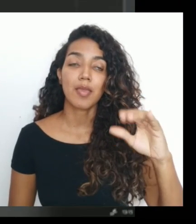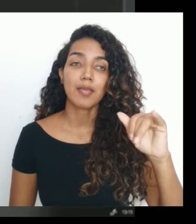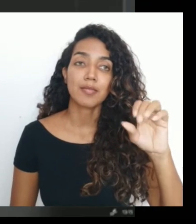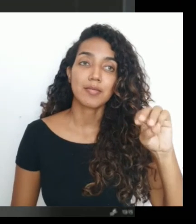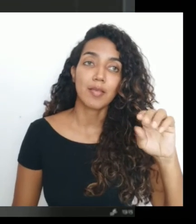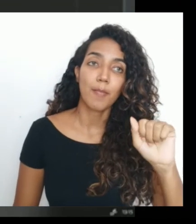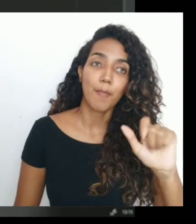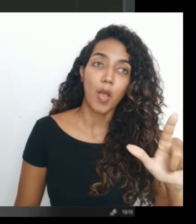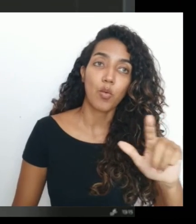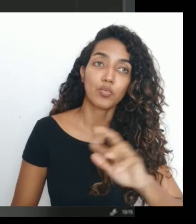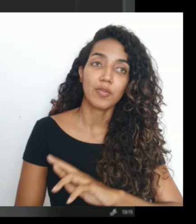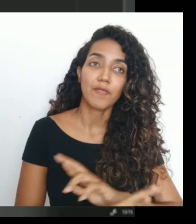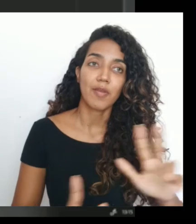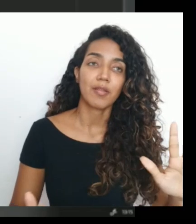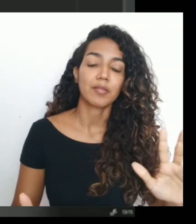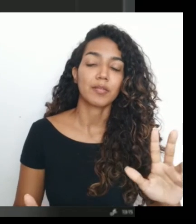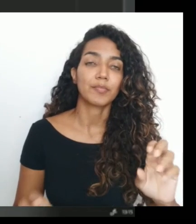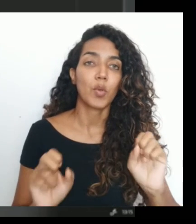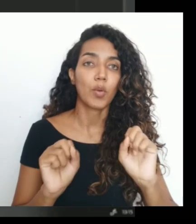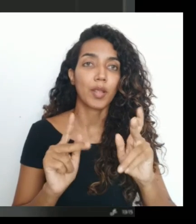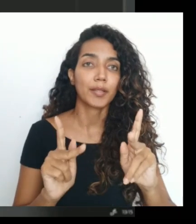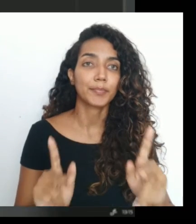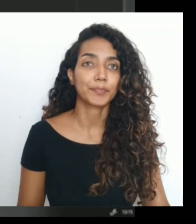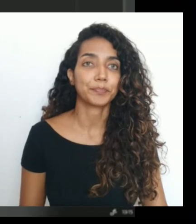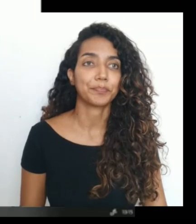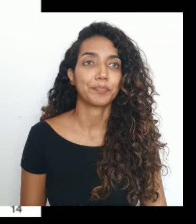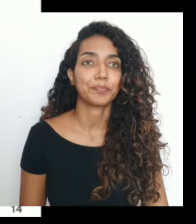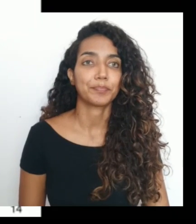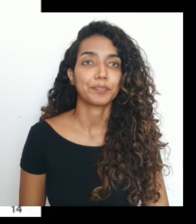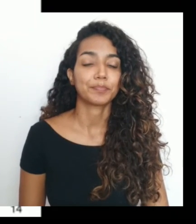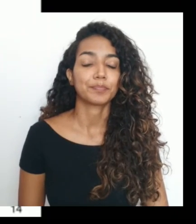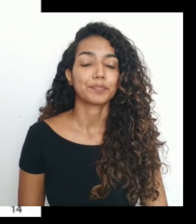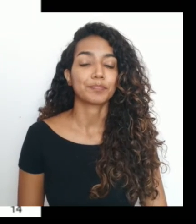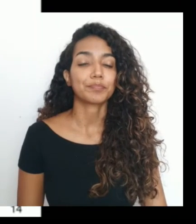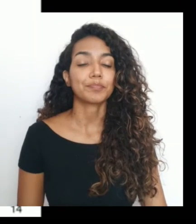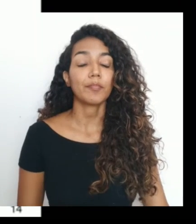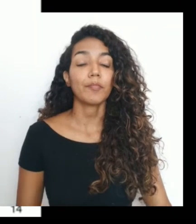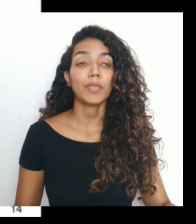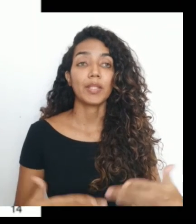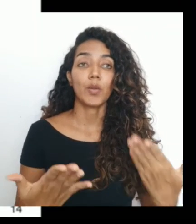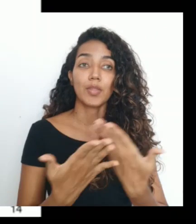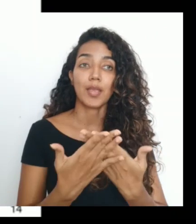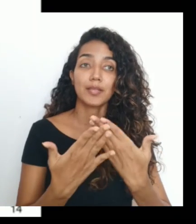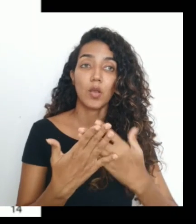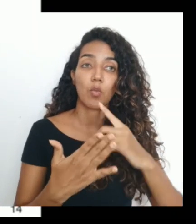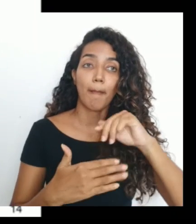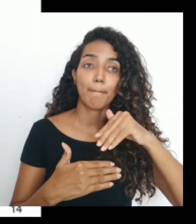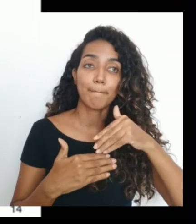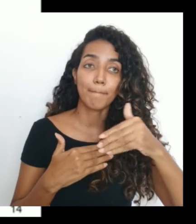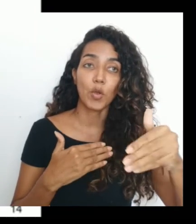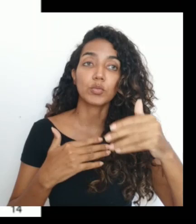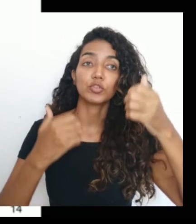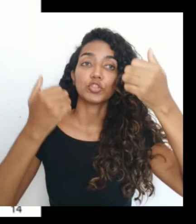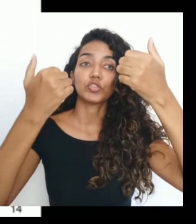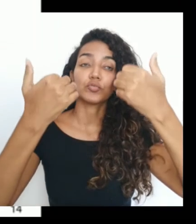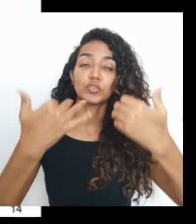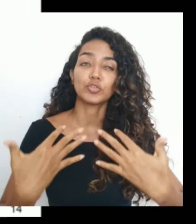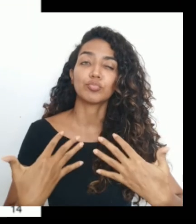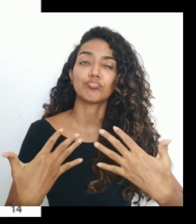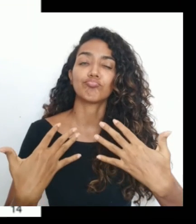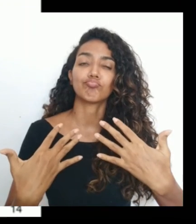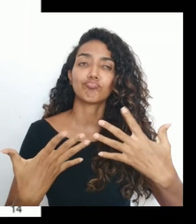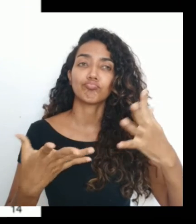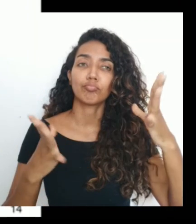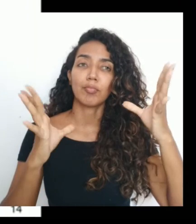Beleza? Bom, nas próximas aulas a gente vai falar um pouquinho mais sobre sintaxe